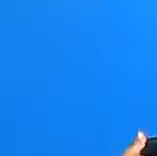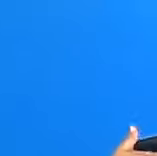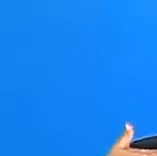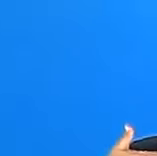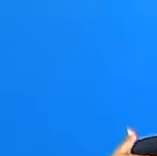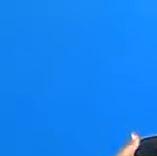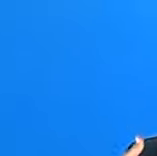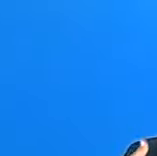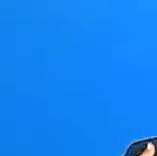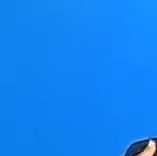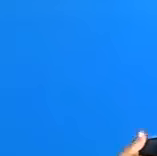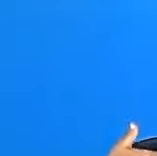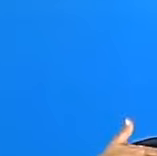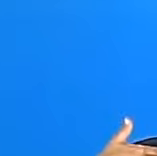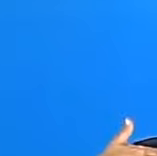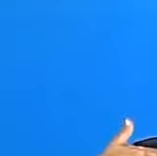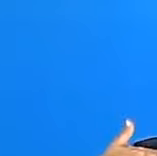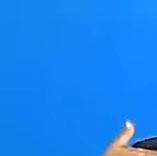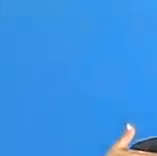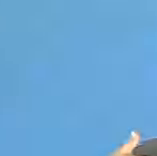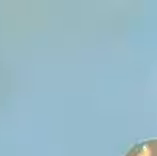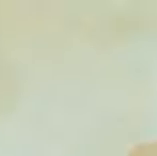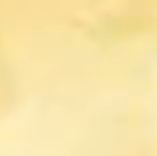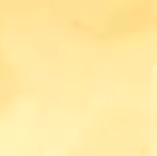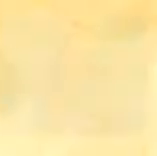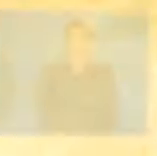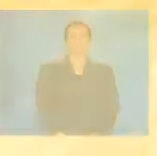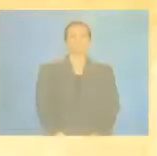ou alegre.